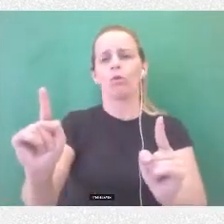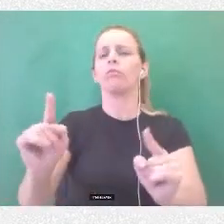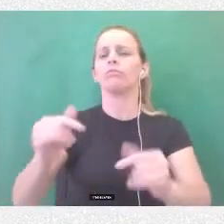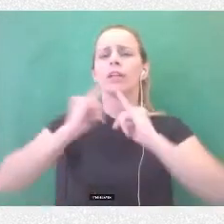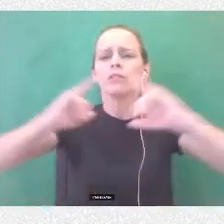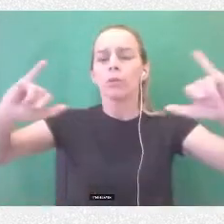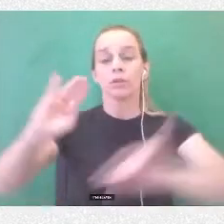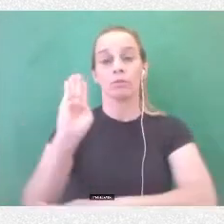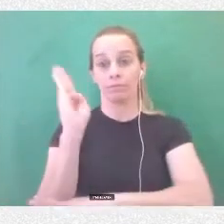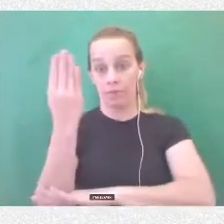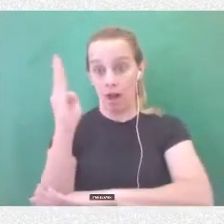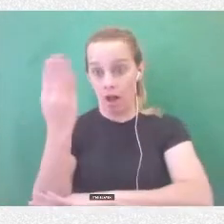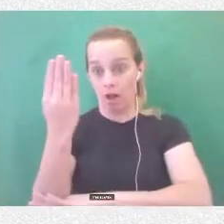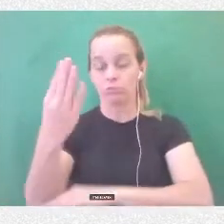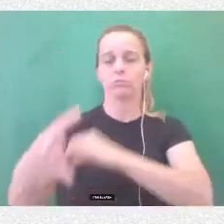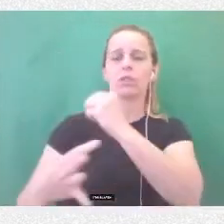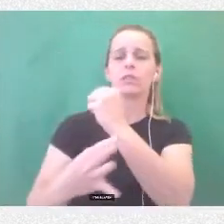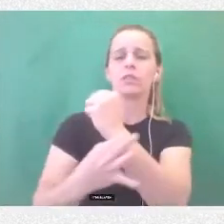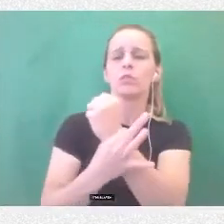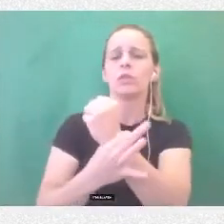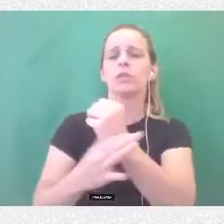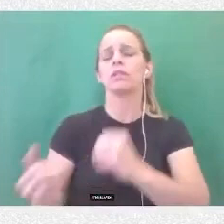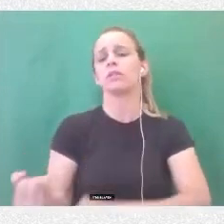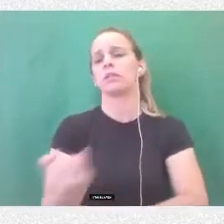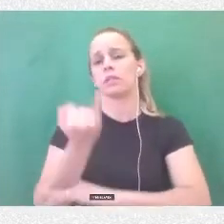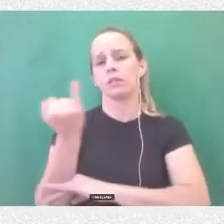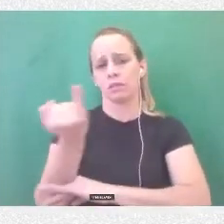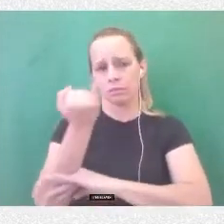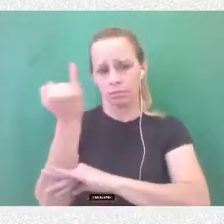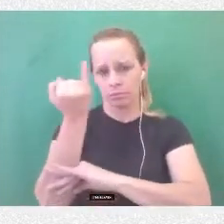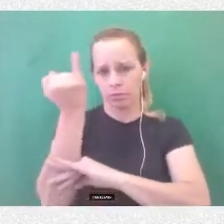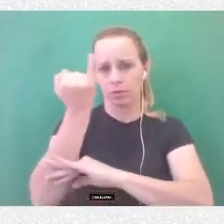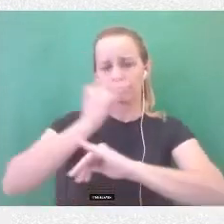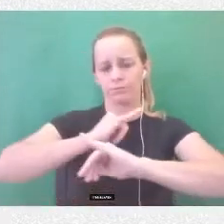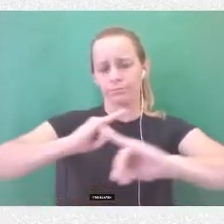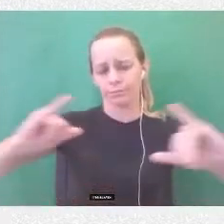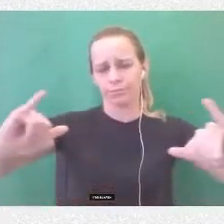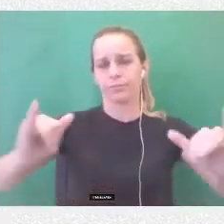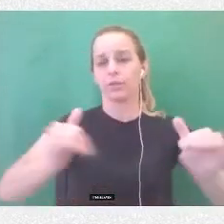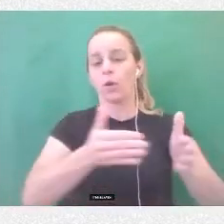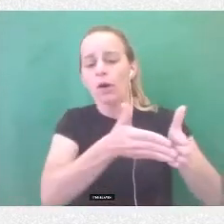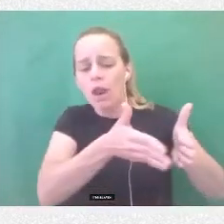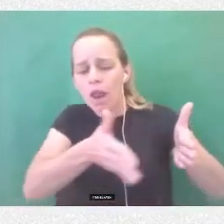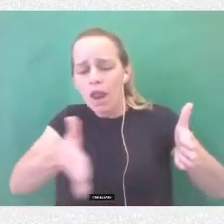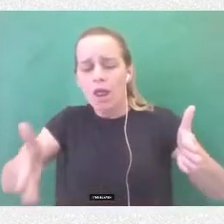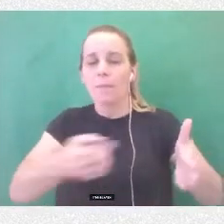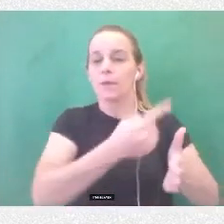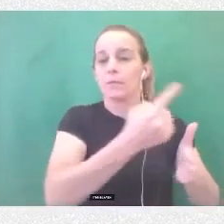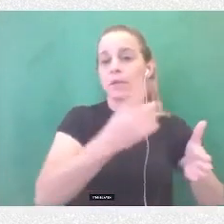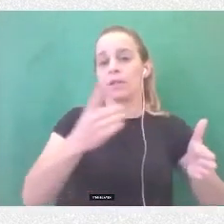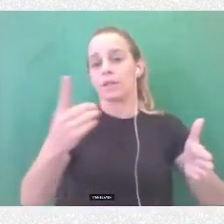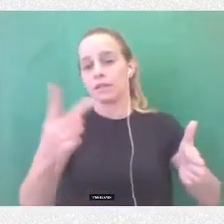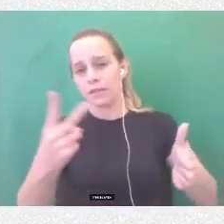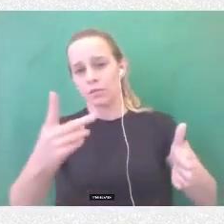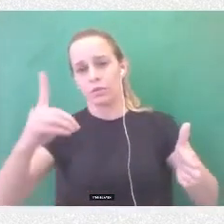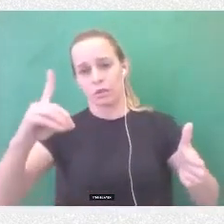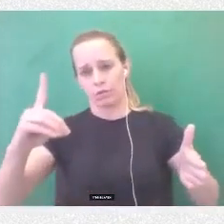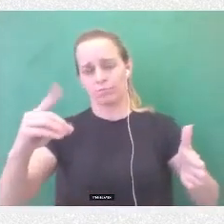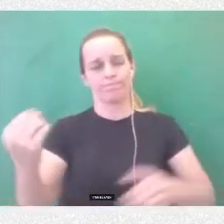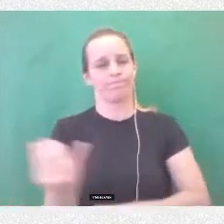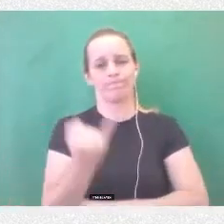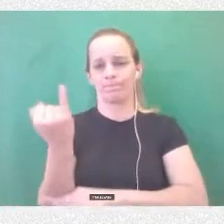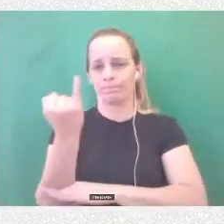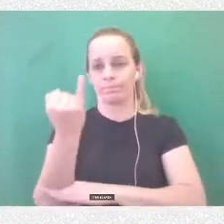à importância de completar o esquema vacinal. Então, doutor Regis, se puder comentar se isso traria algum impacto no